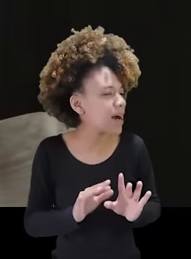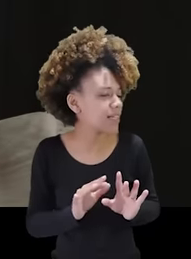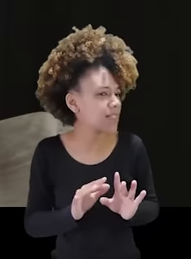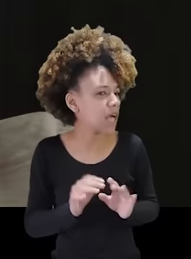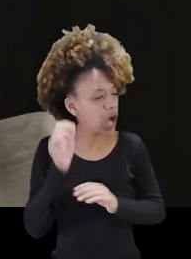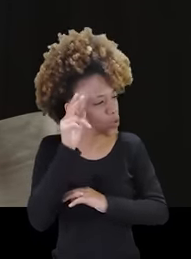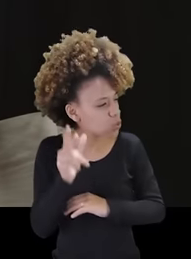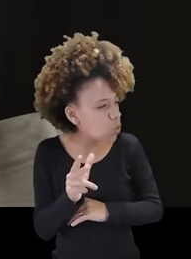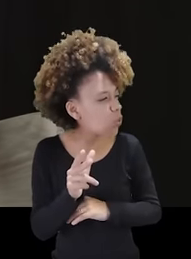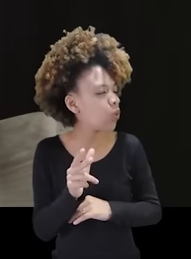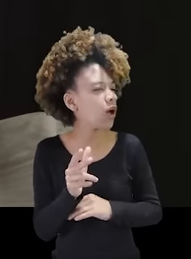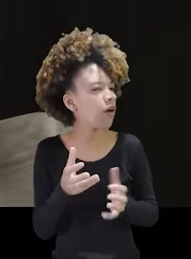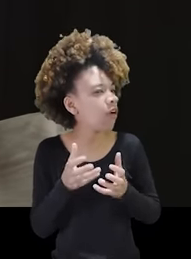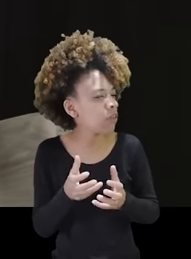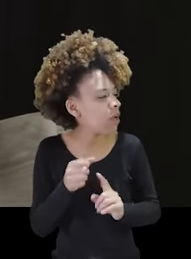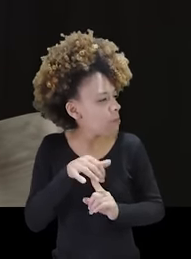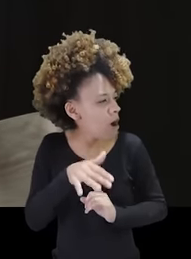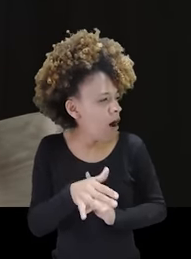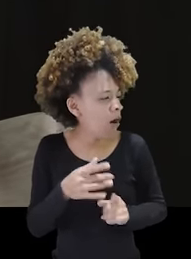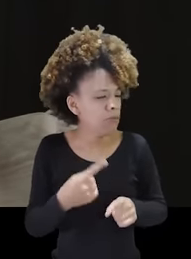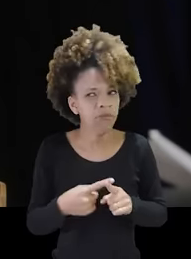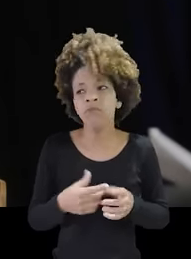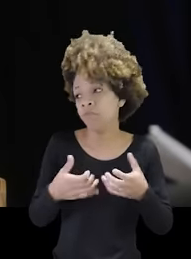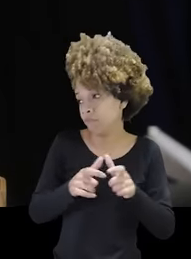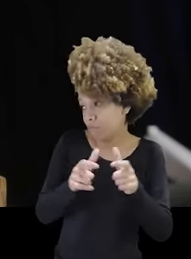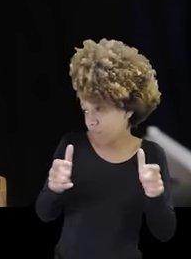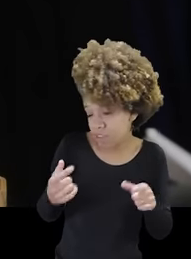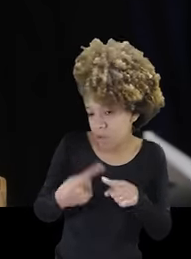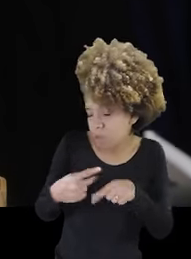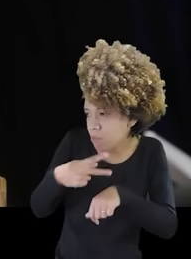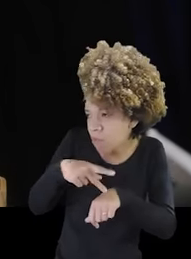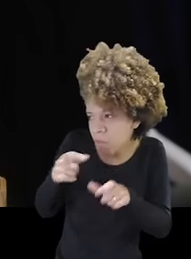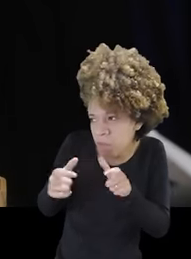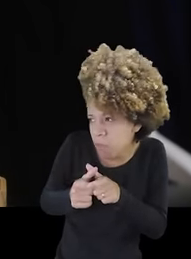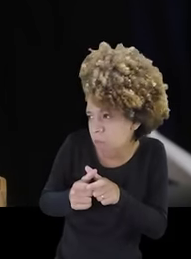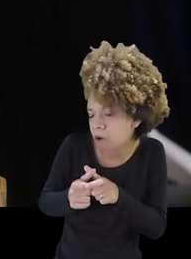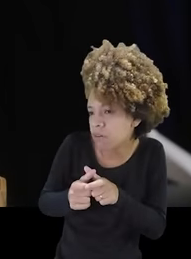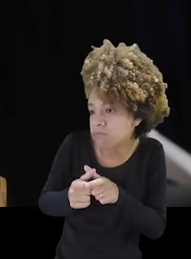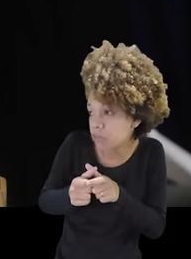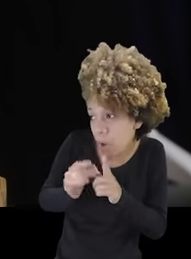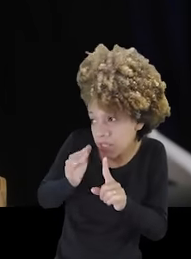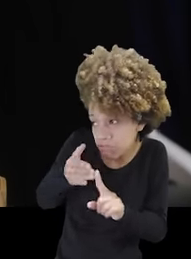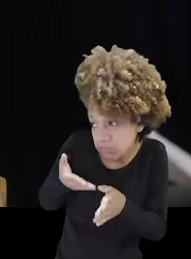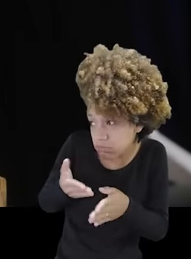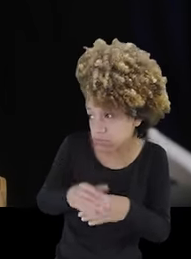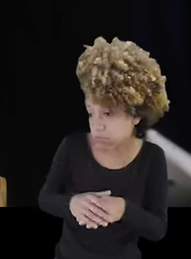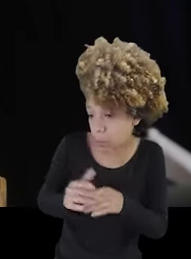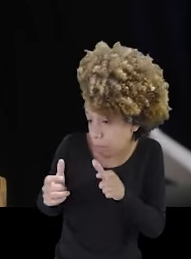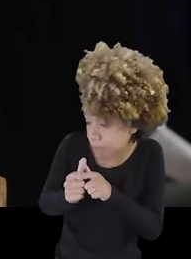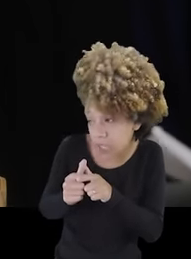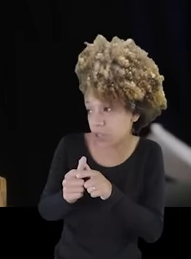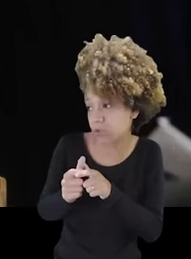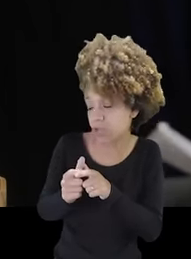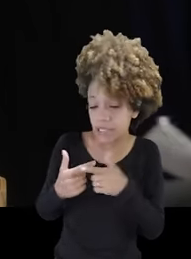a cultura eles querem porque expandir porque eles são pais pequenos qualquer coisa estou ali ó eles não